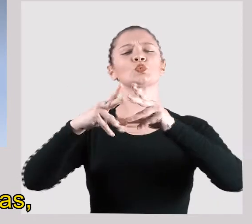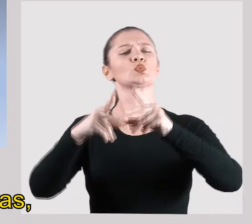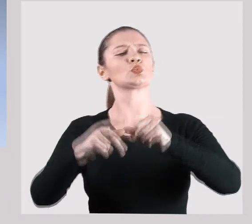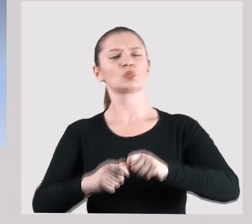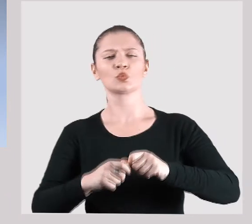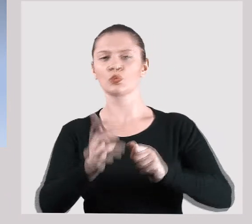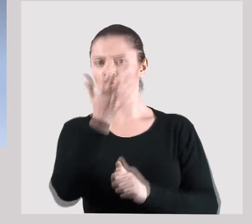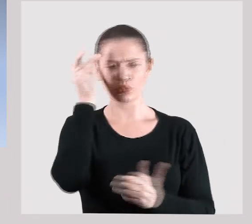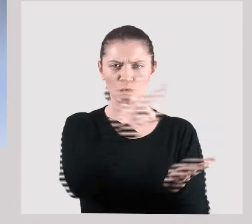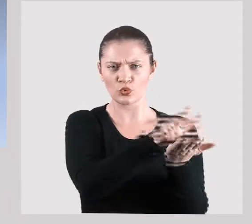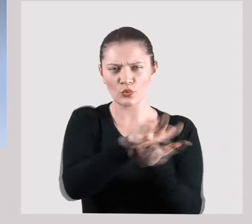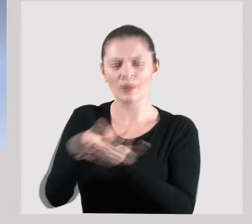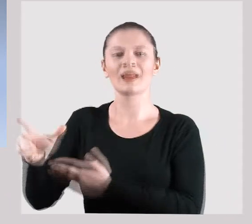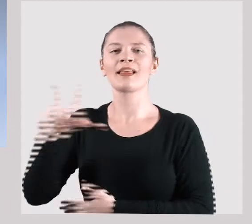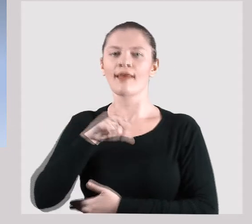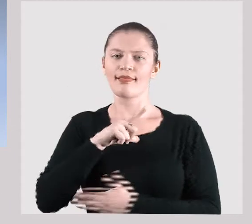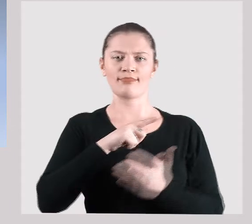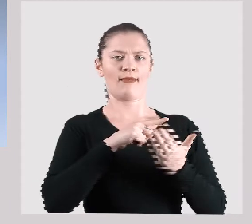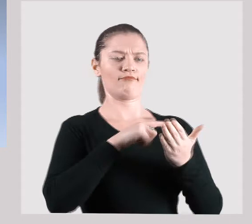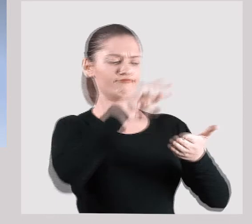suas fichas, seus prontuários